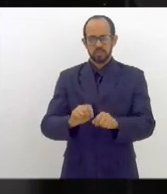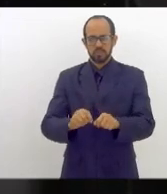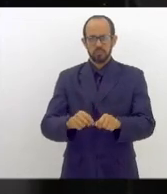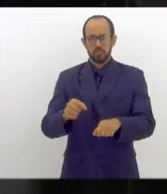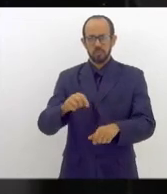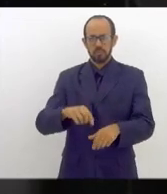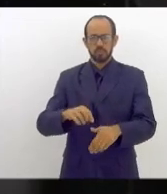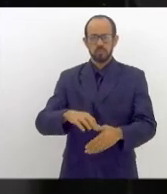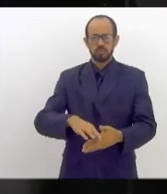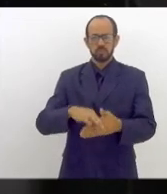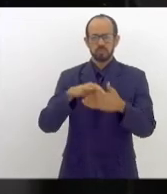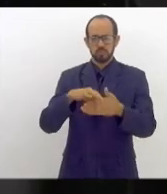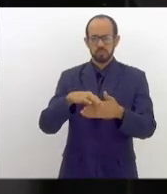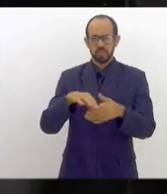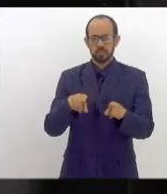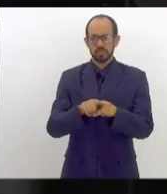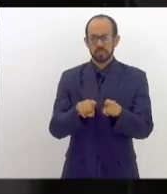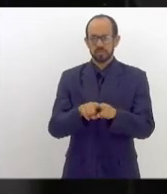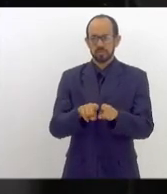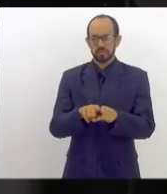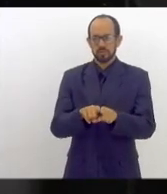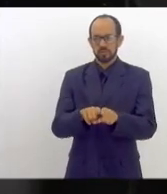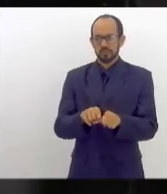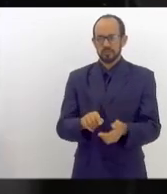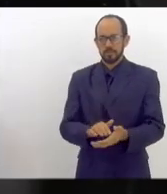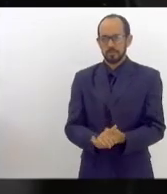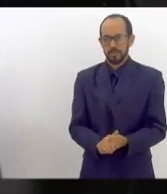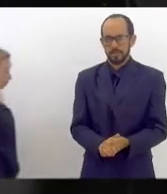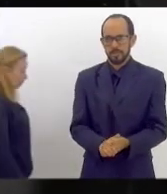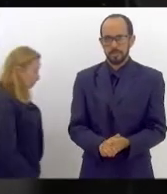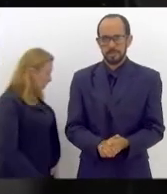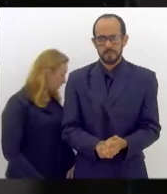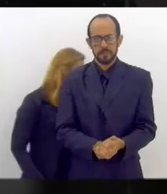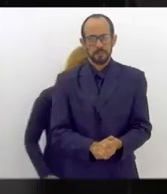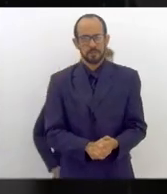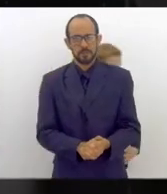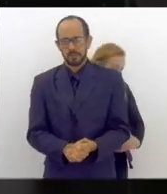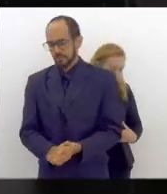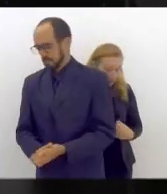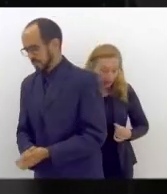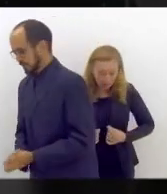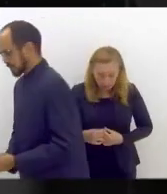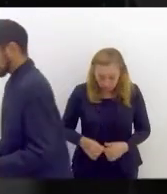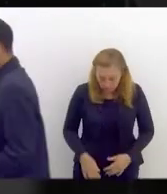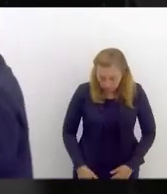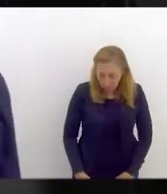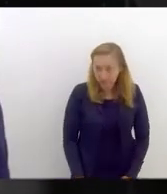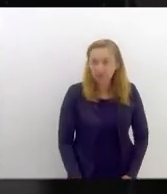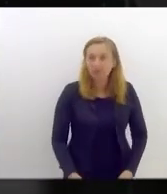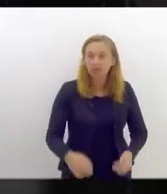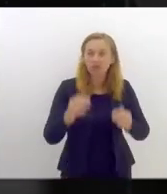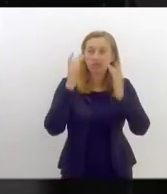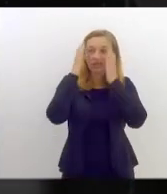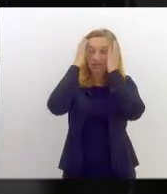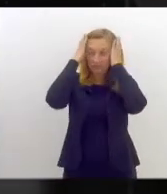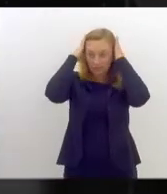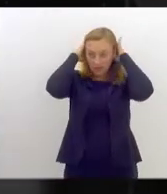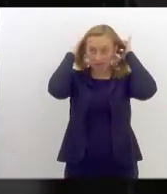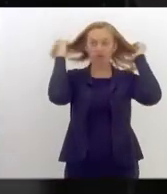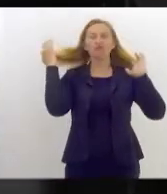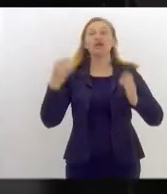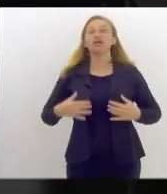eleitoral para Qual foi indicado e ele ficou fez um excelente trabalho paralelamente